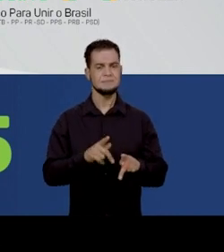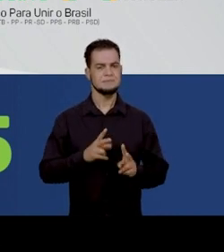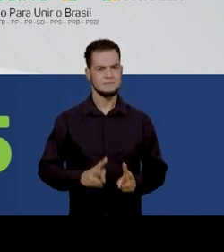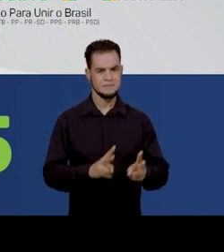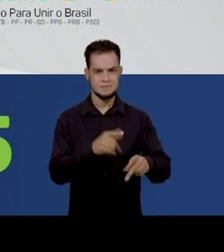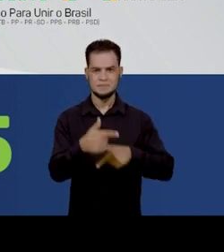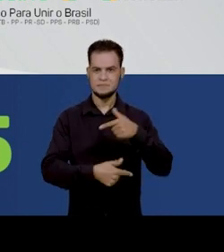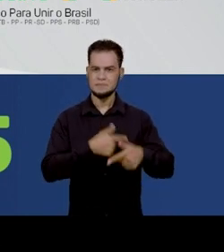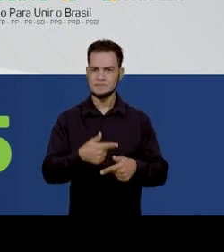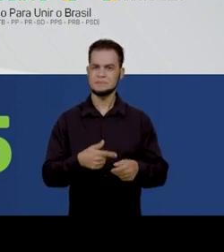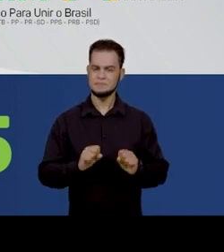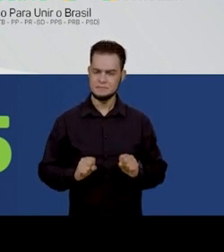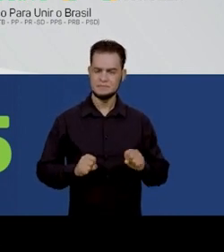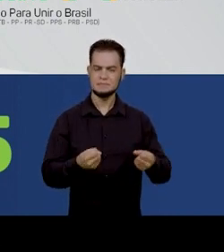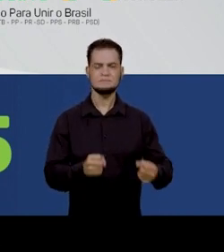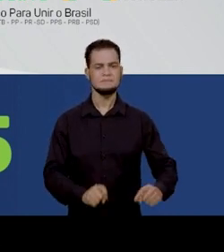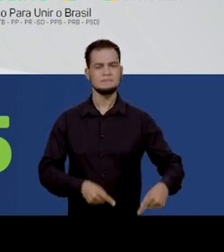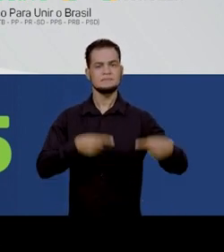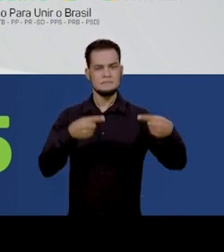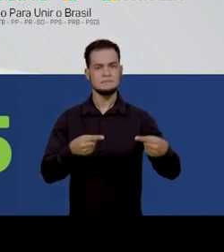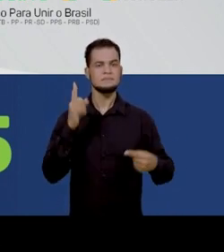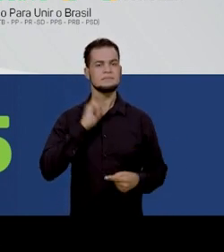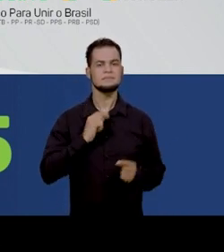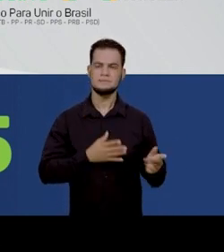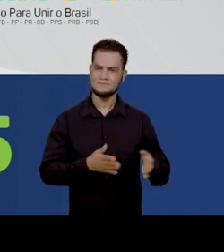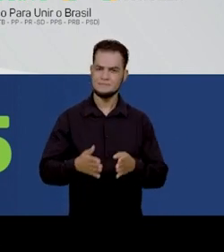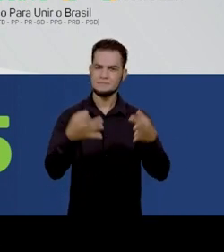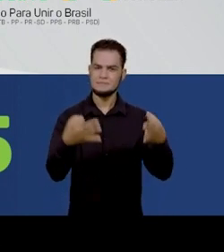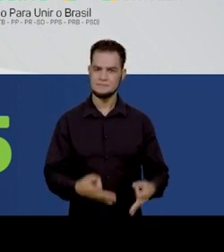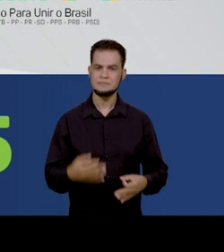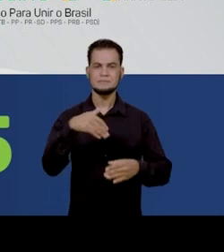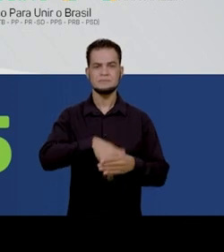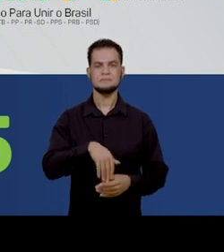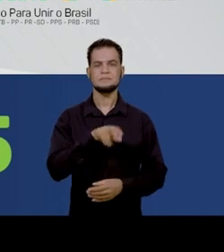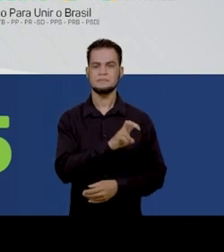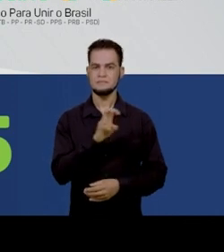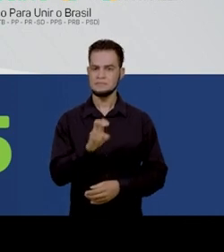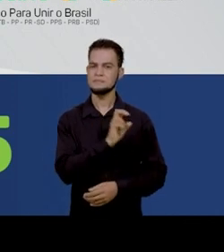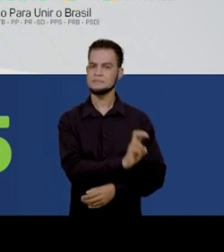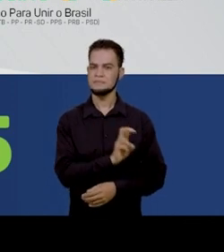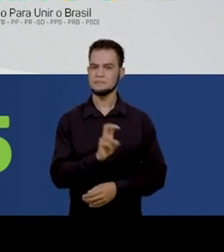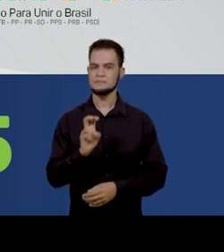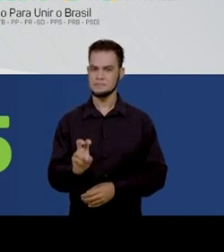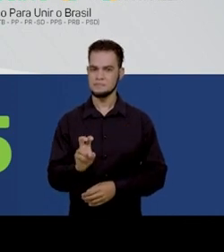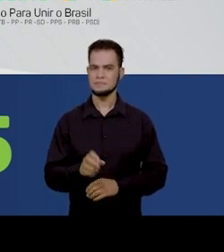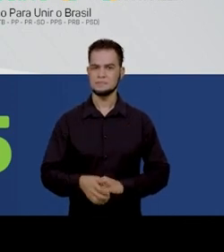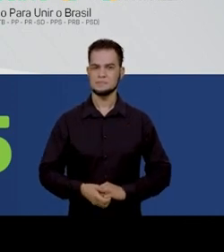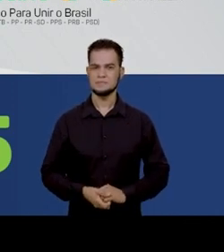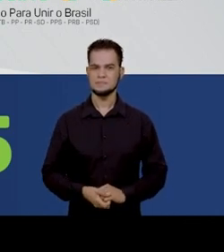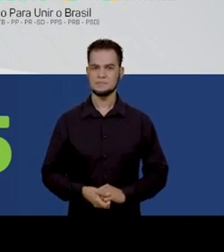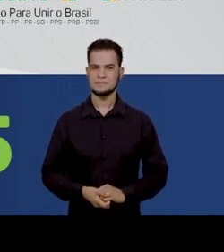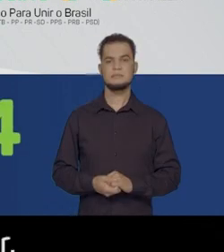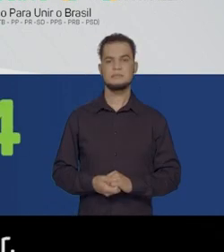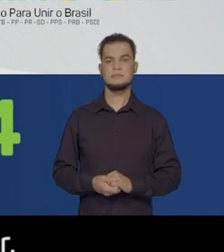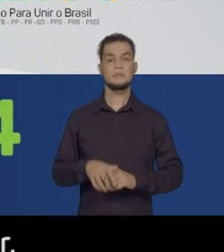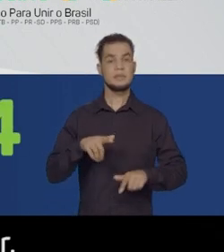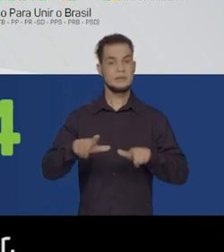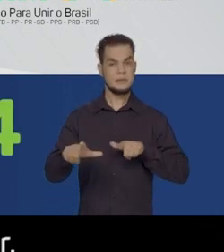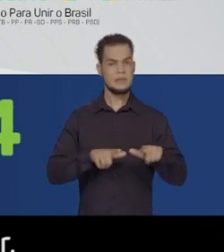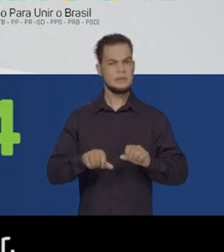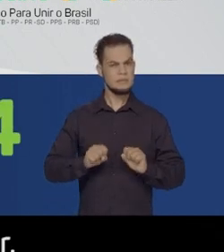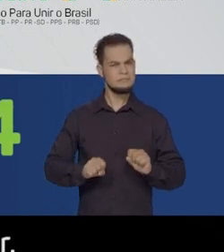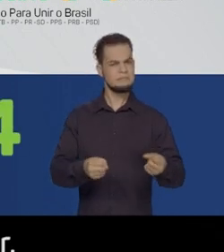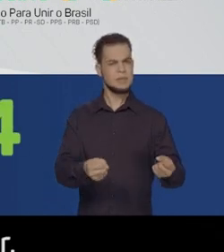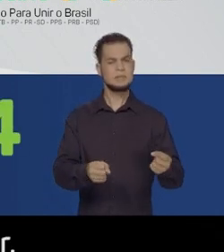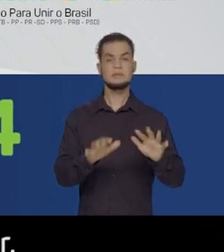povo, continuarei trabalhando para vencer os desafios e colocar Minas de volta aos trilhos. Cássio Soares, 55555. Trabalho pela